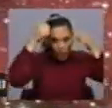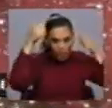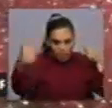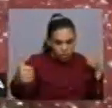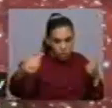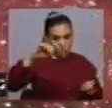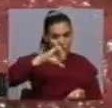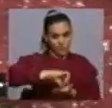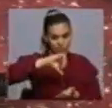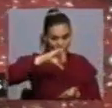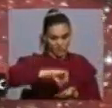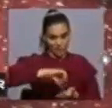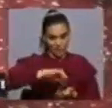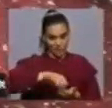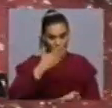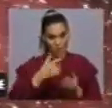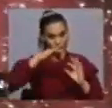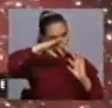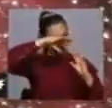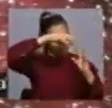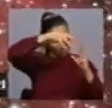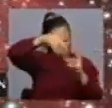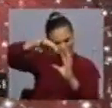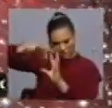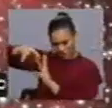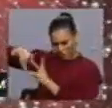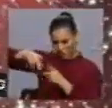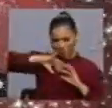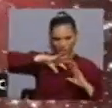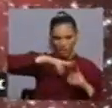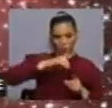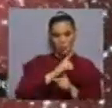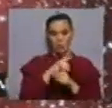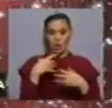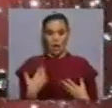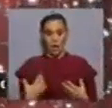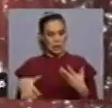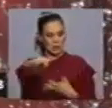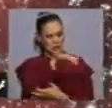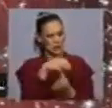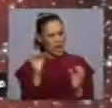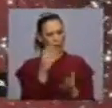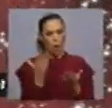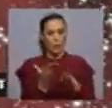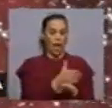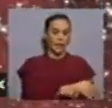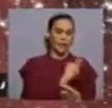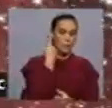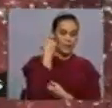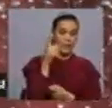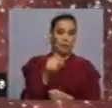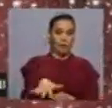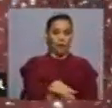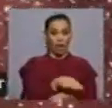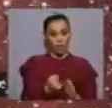centro desta galáxia. E, portanto, não só não é tão caótico como se pensava, como a zona onde se formam